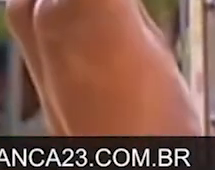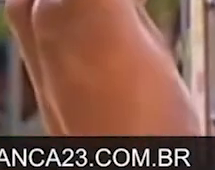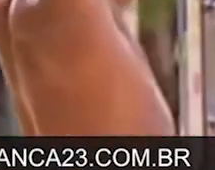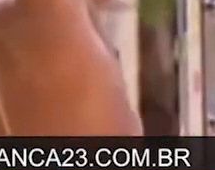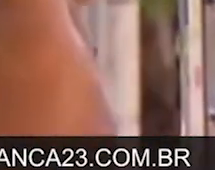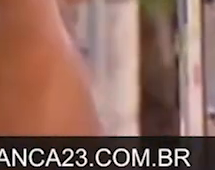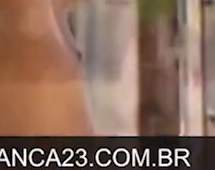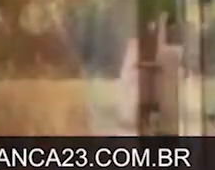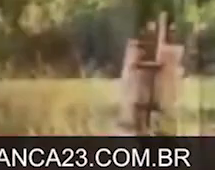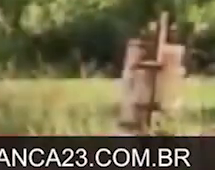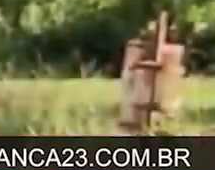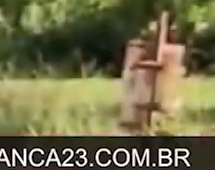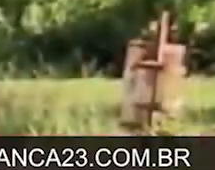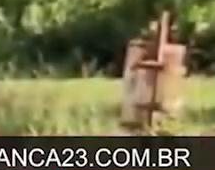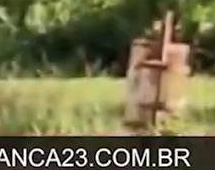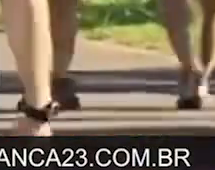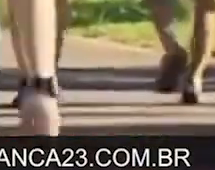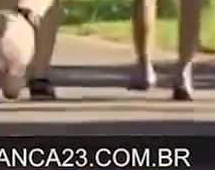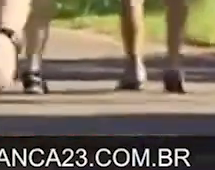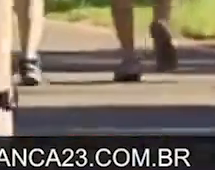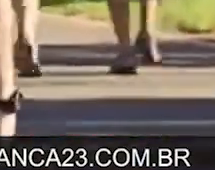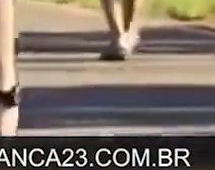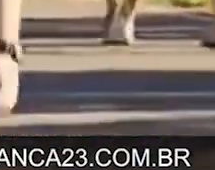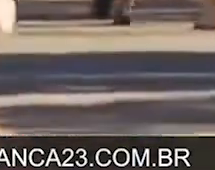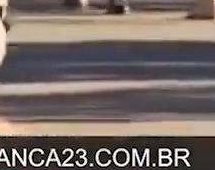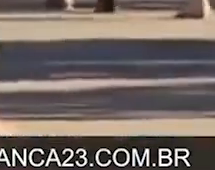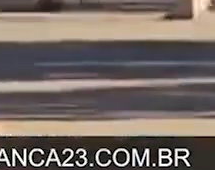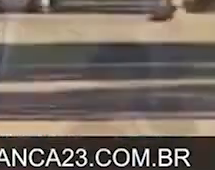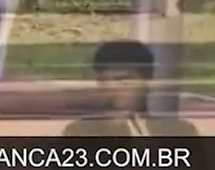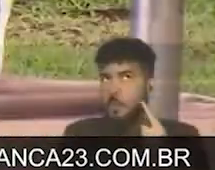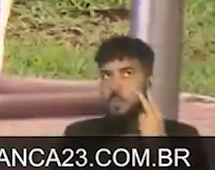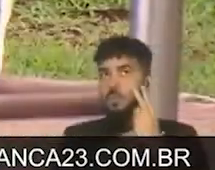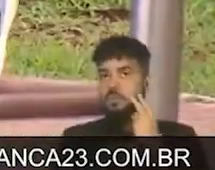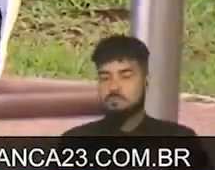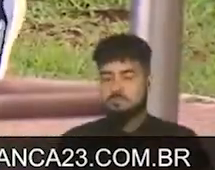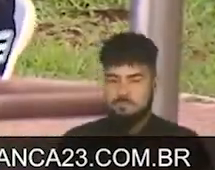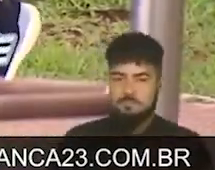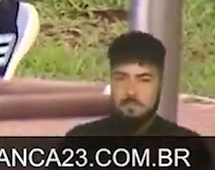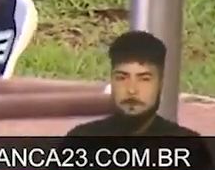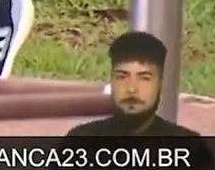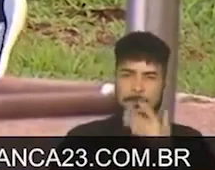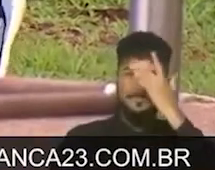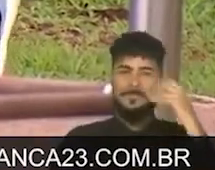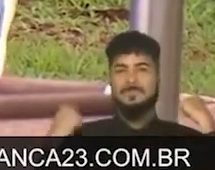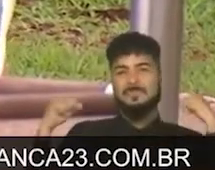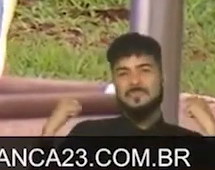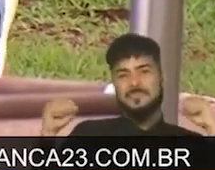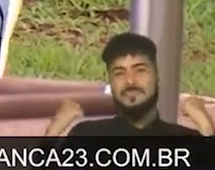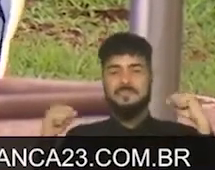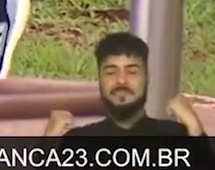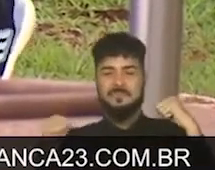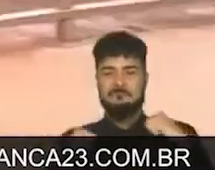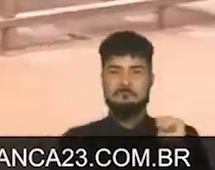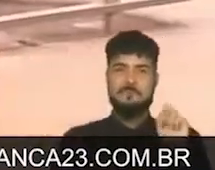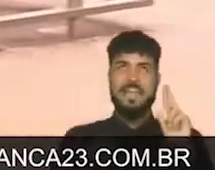a campanha Dezembro Laranja, que faz, inclusive, esse alerta. Vamos ver. Muitas pessoas que praticam atividades físicas ao